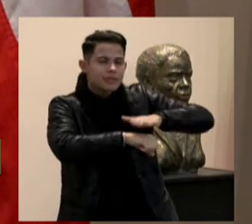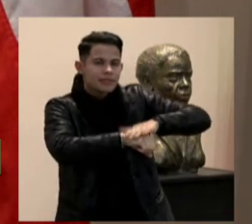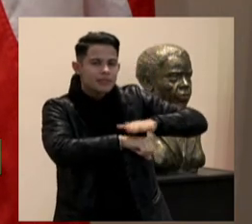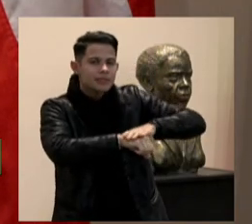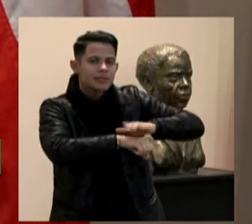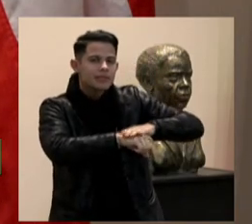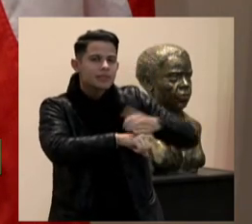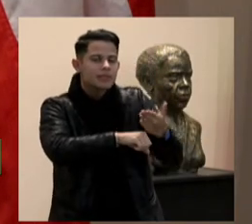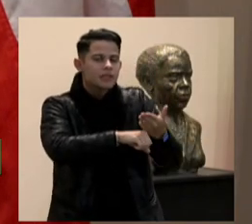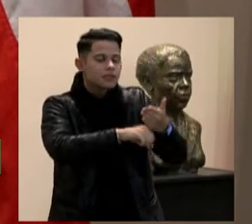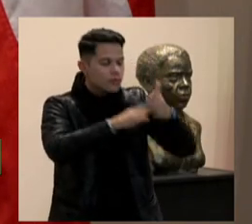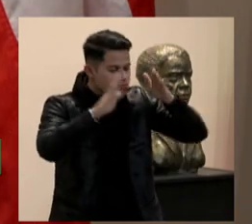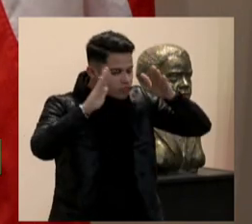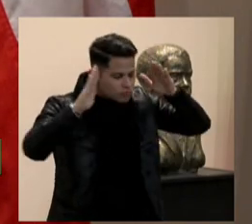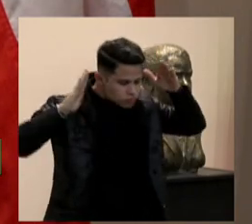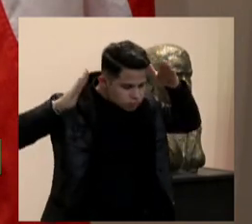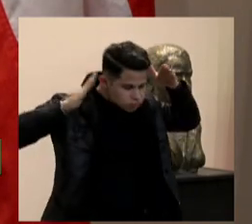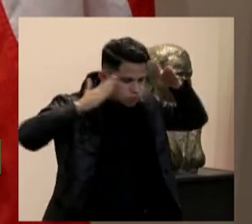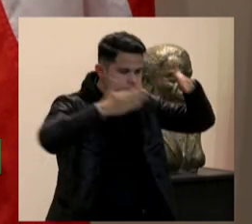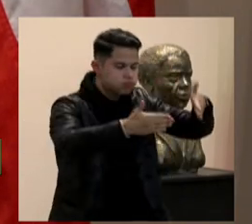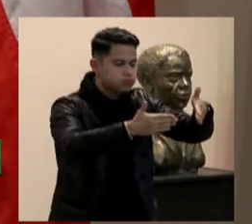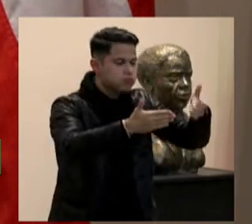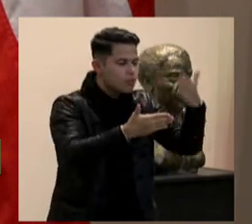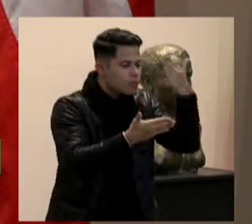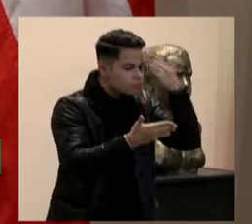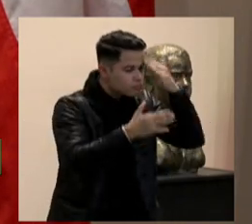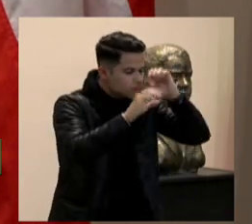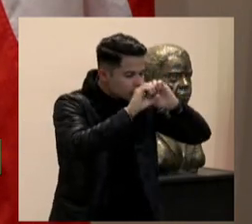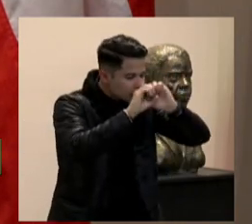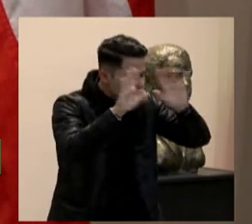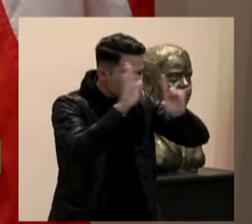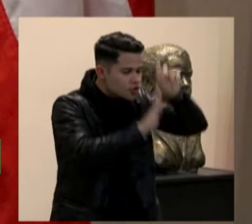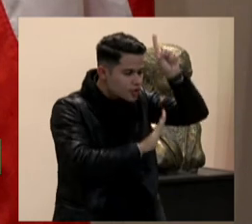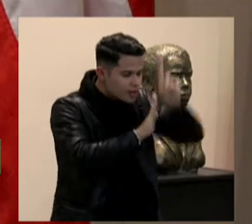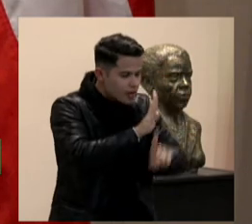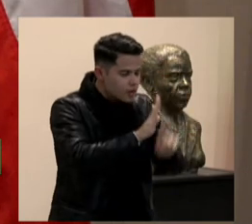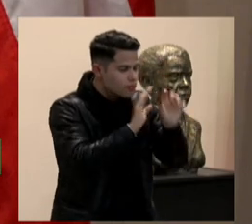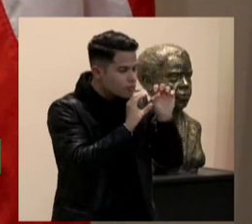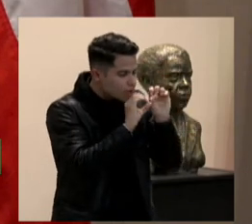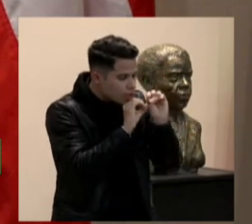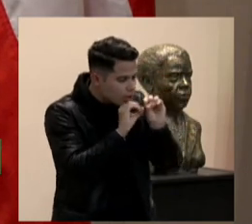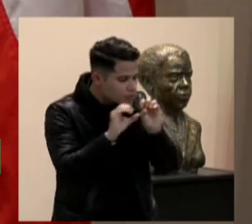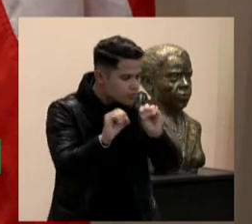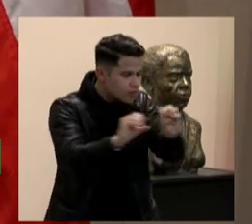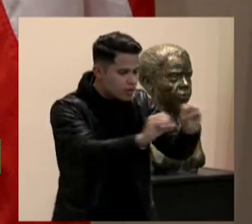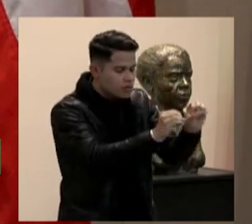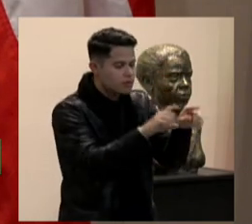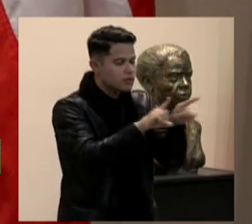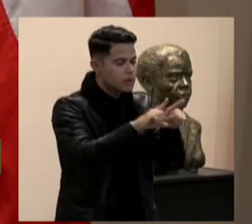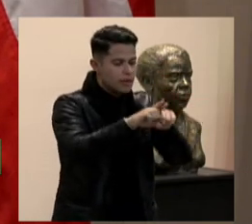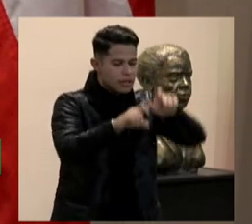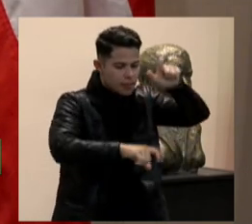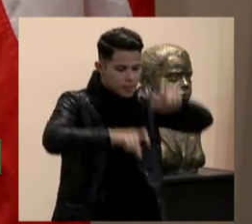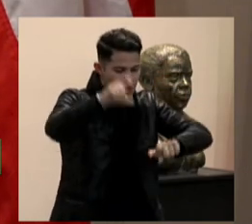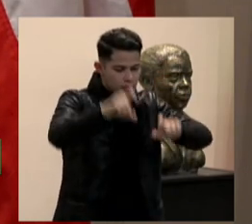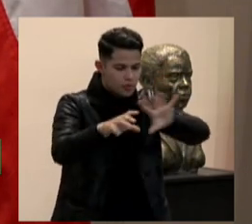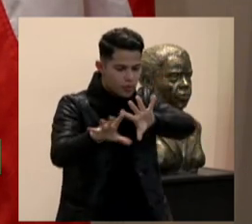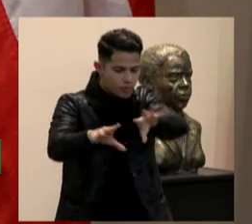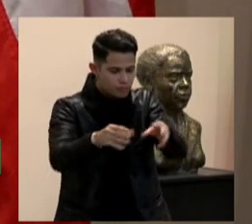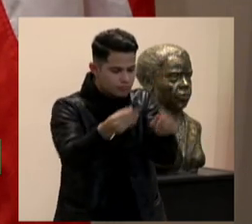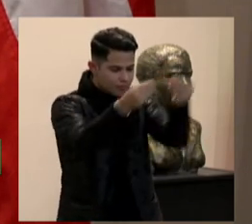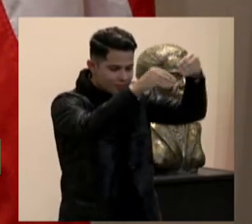uma concentração da compreensão do direito à educação das pessoas com